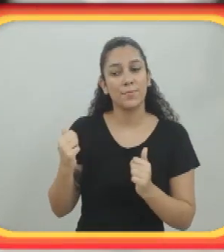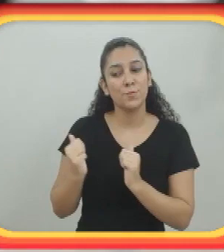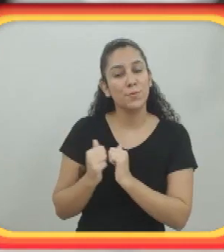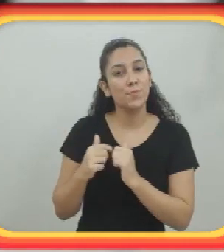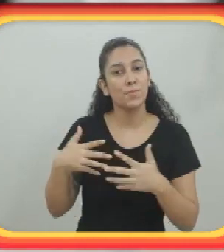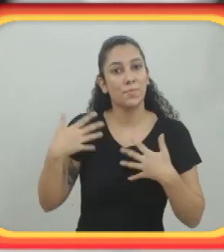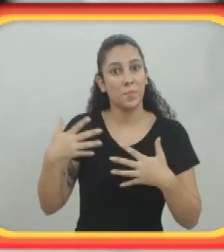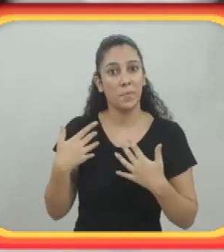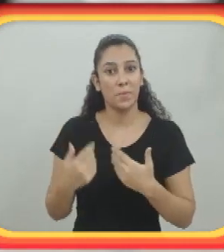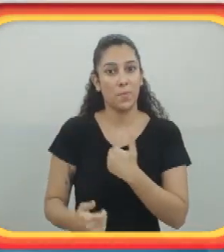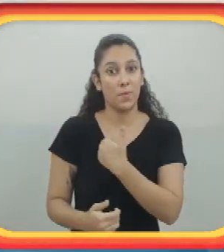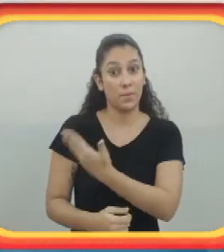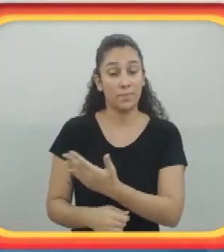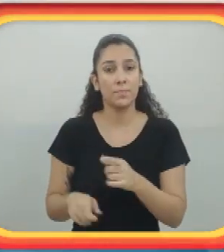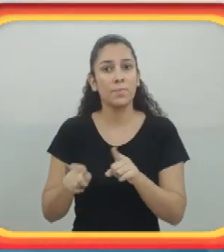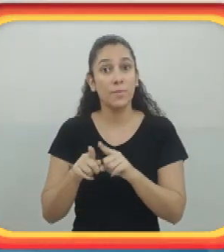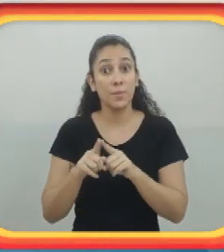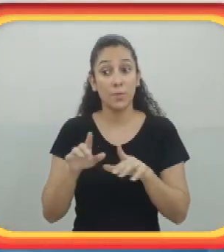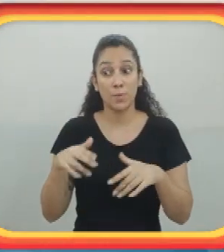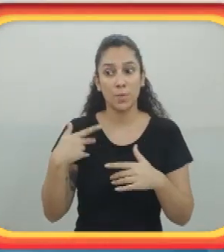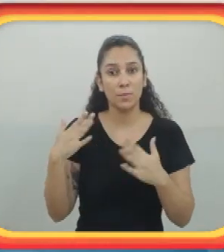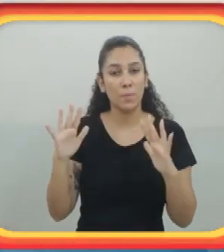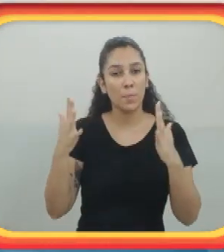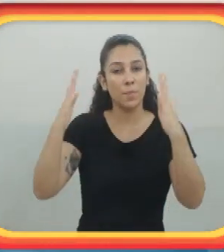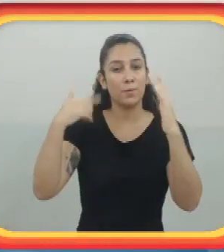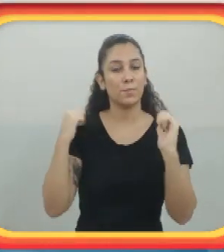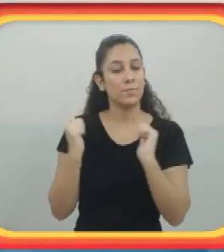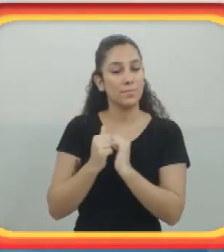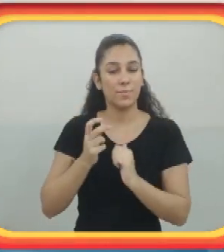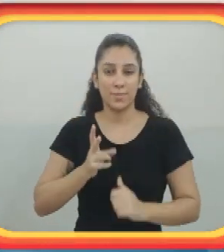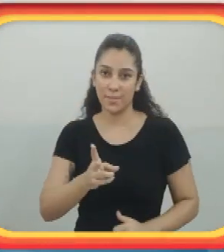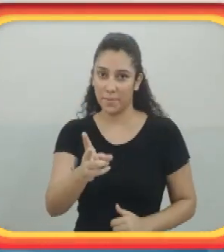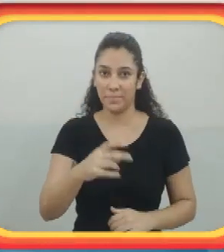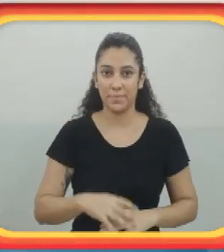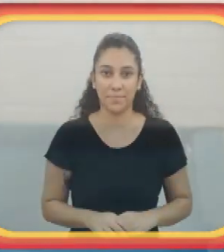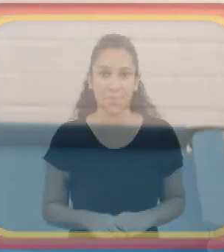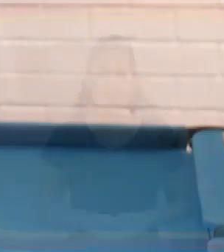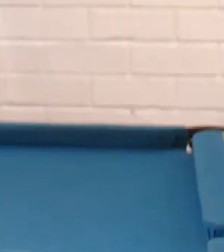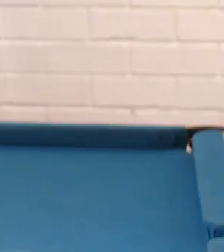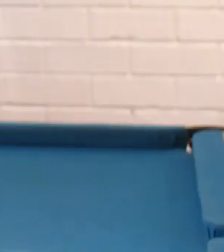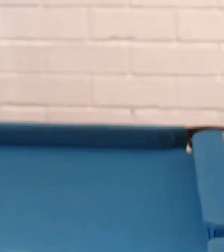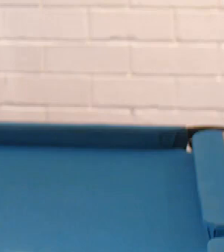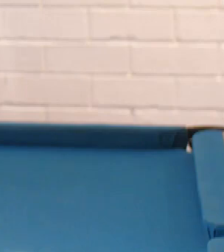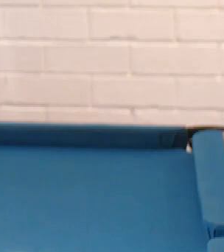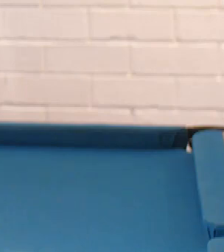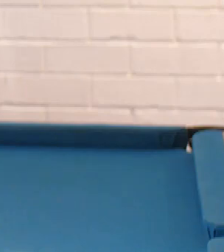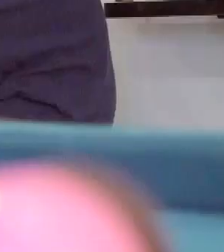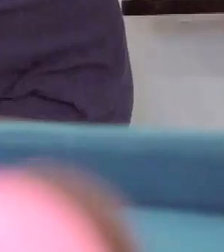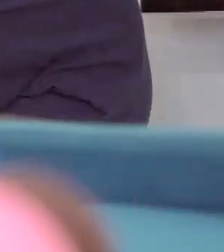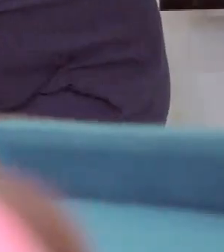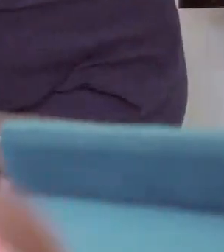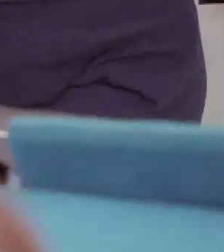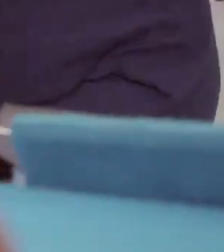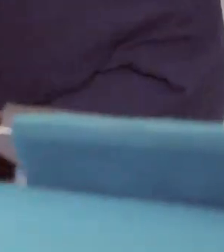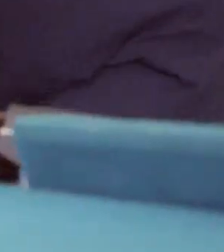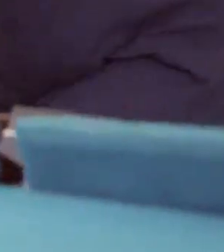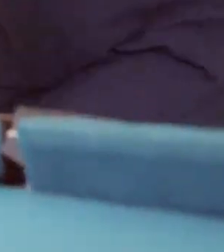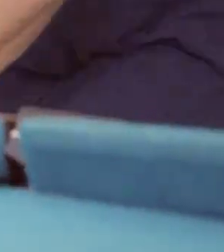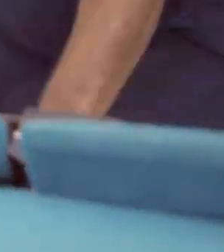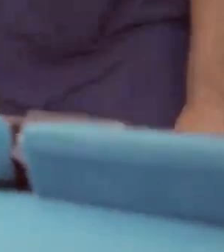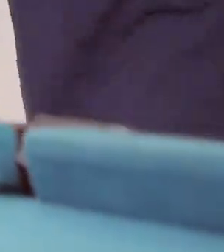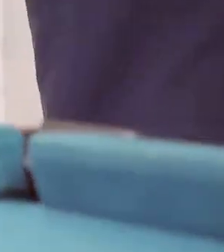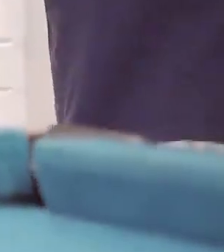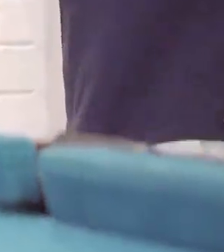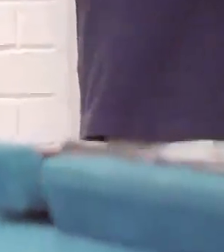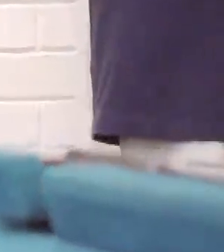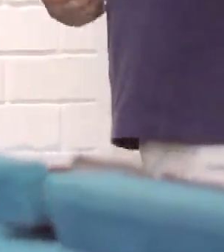as outras pessoas sentem. Quando eu estou alegre, ele também fica do meu lado comigo, comemorando junto, sempre. Luiz Felipe dá uma tacada